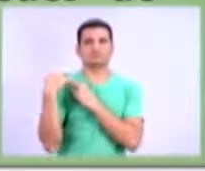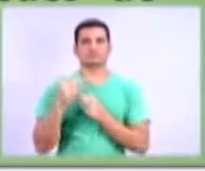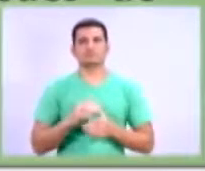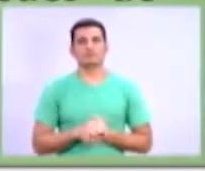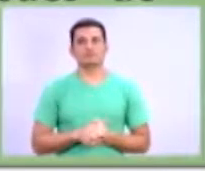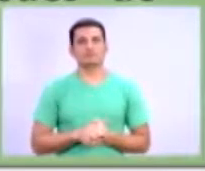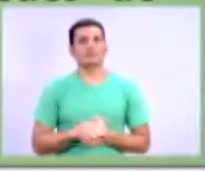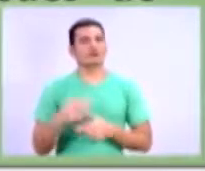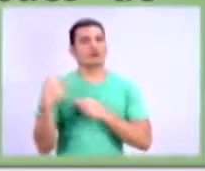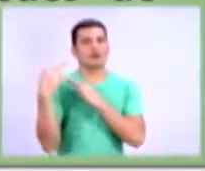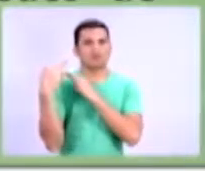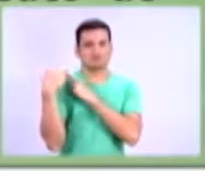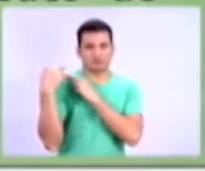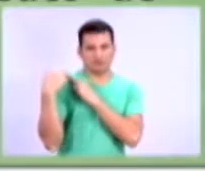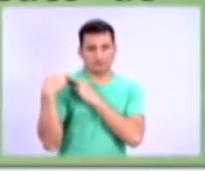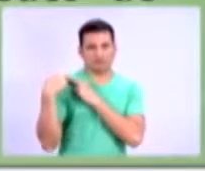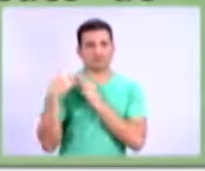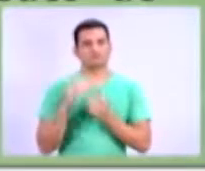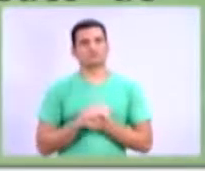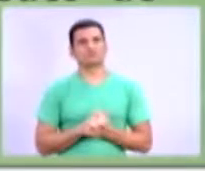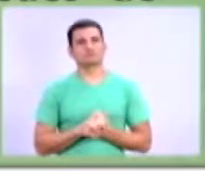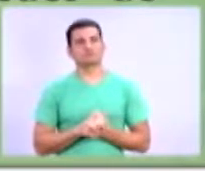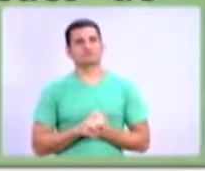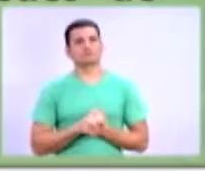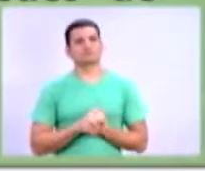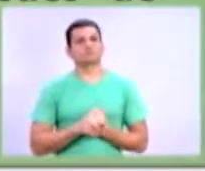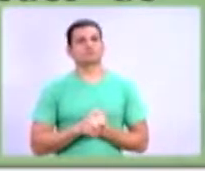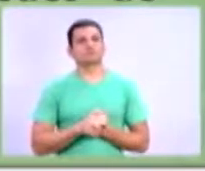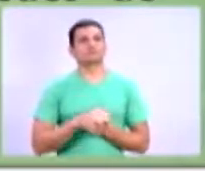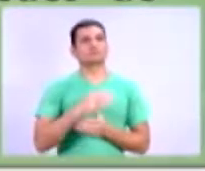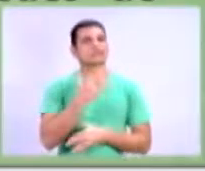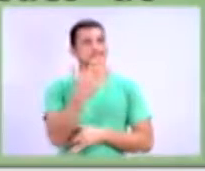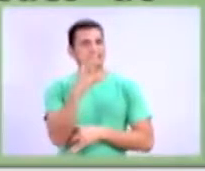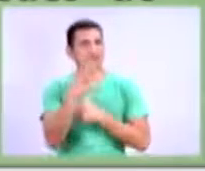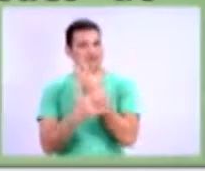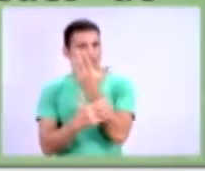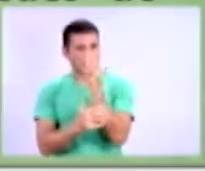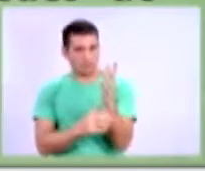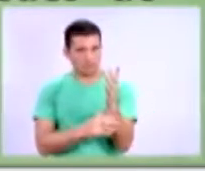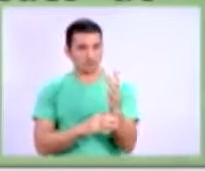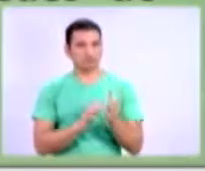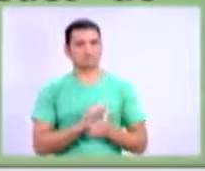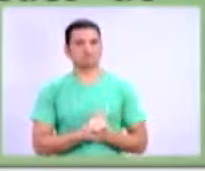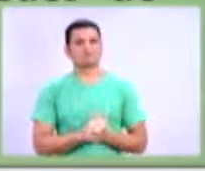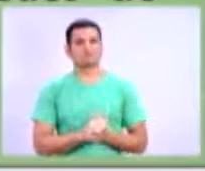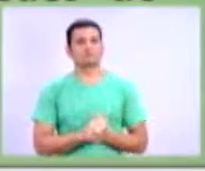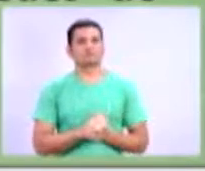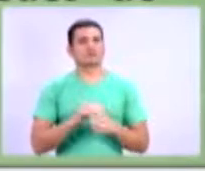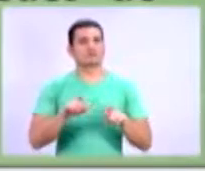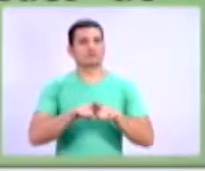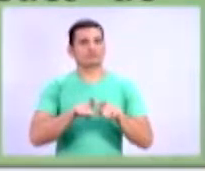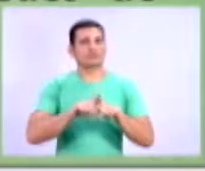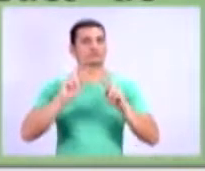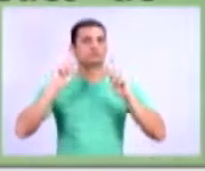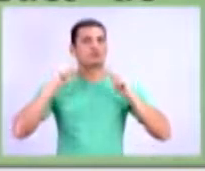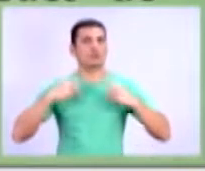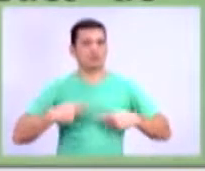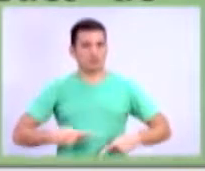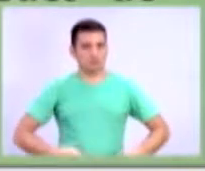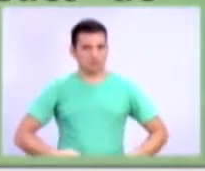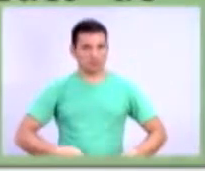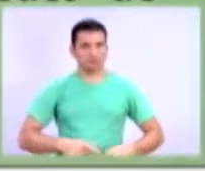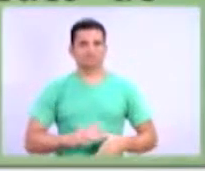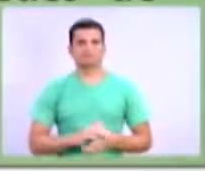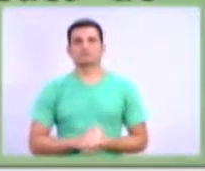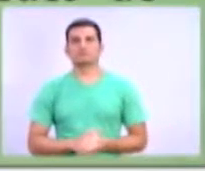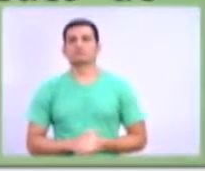por si, pela natureza e também pela humanidade, né? Então aqui